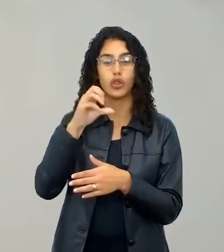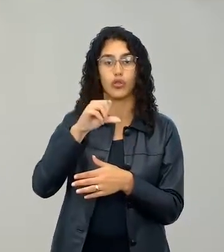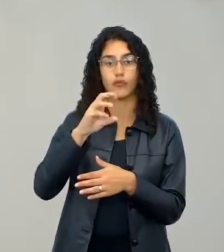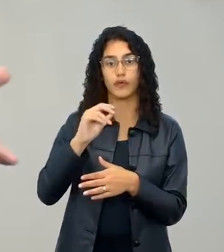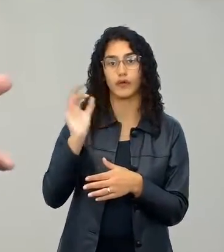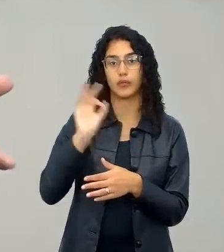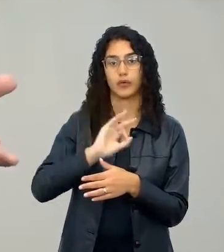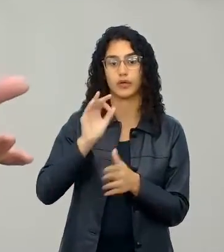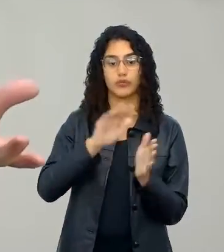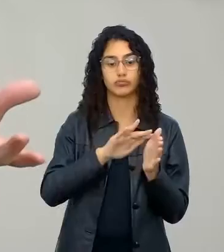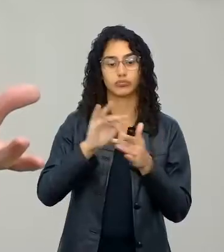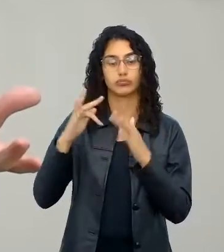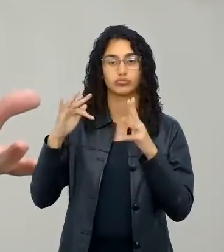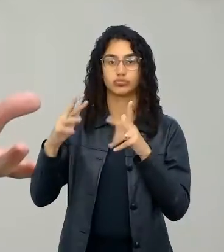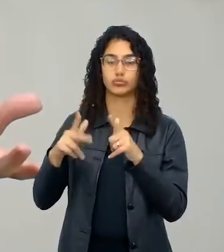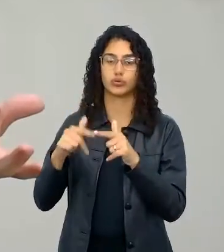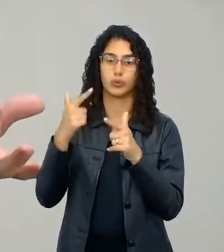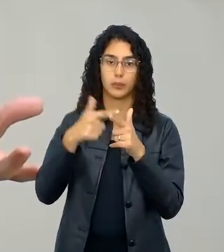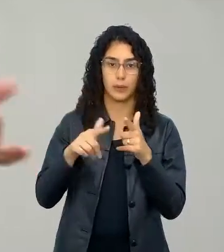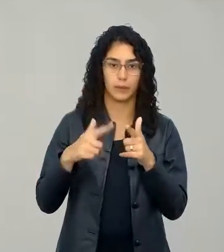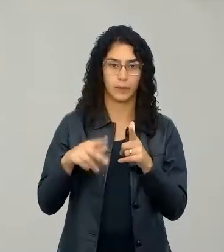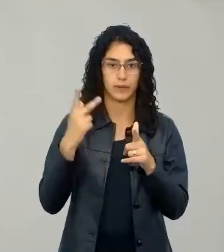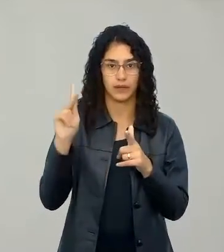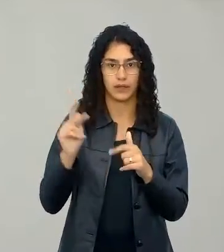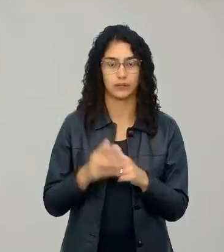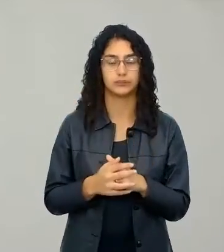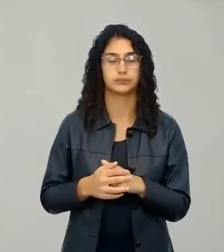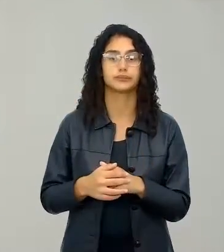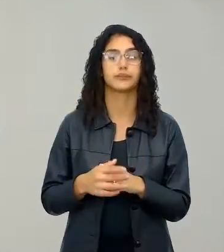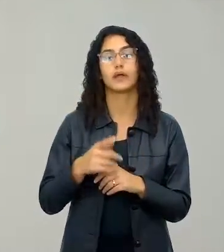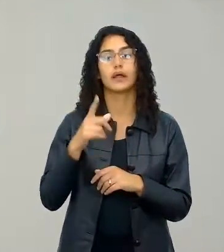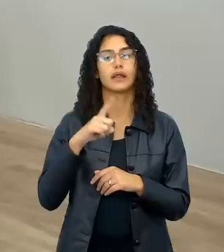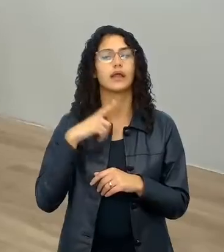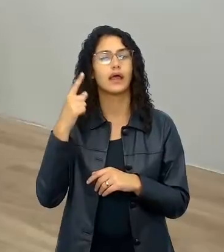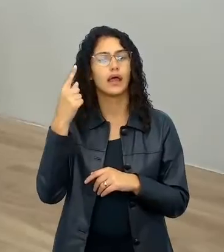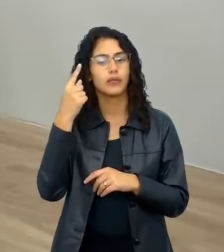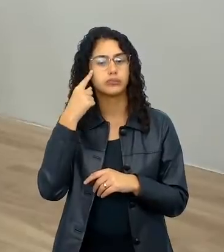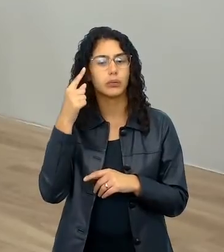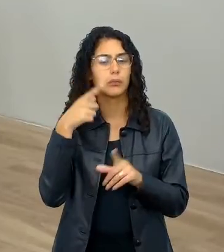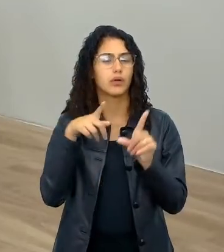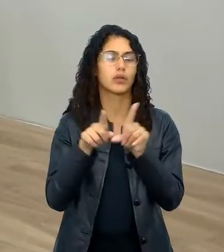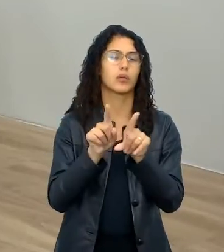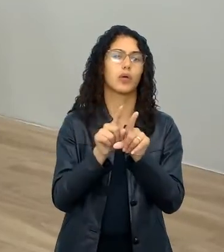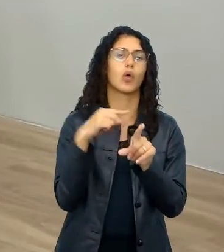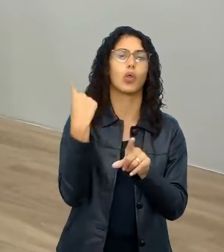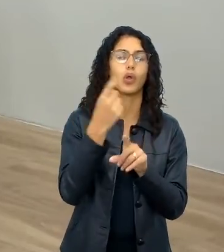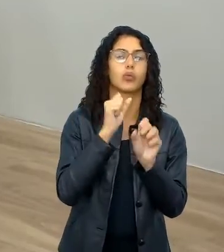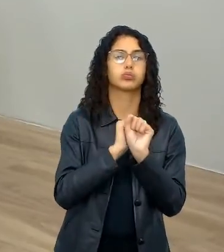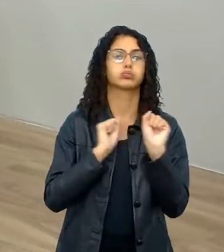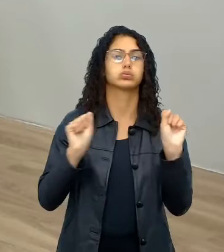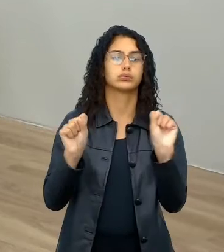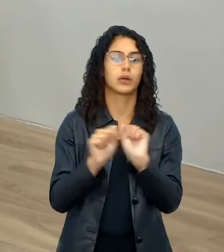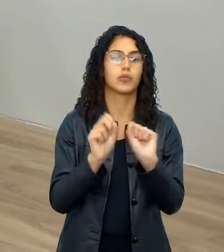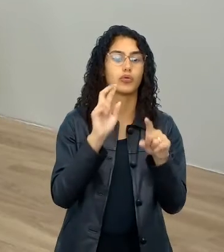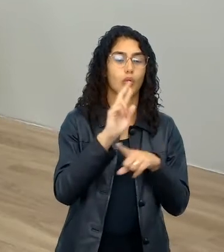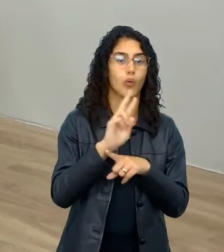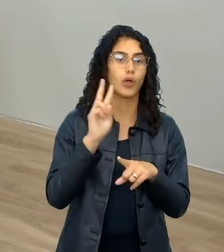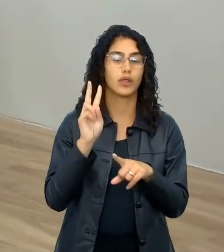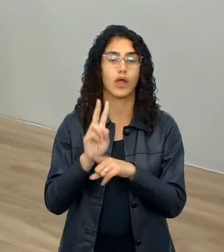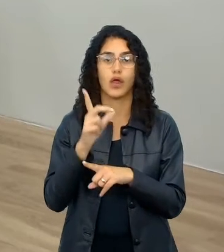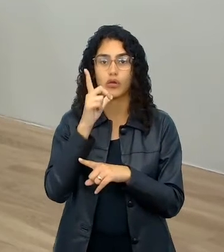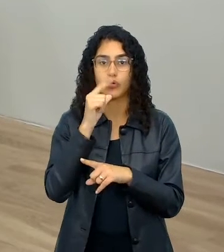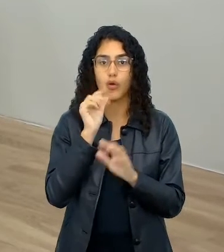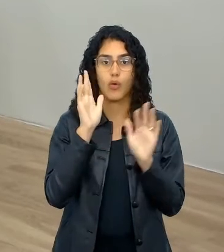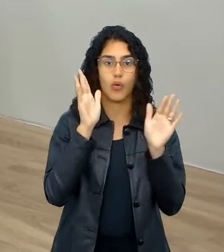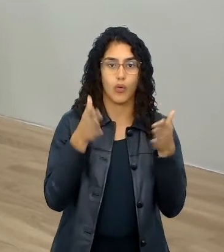já retirada todos os poluentes dela. E para você ter uma ideia, o nosso sistema de tratamento de esgoto